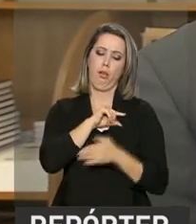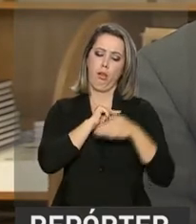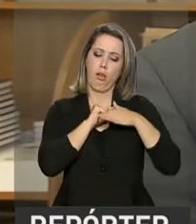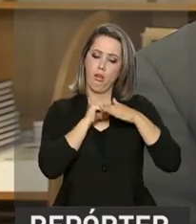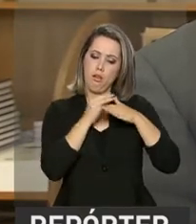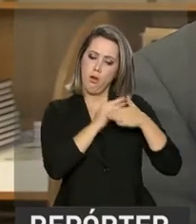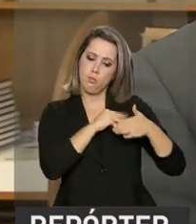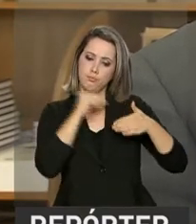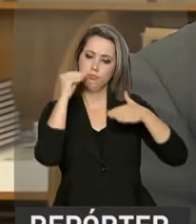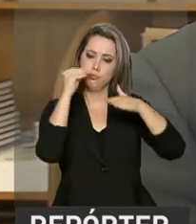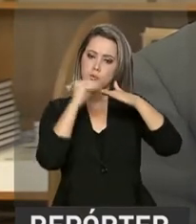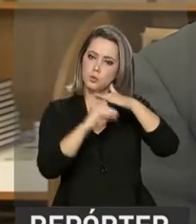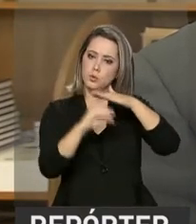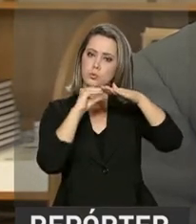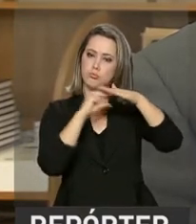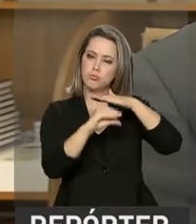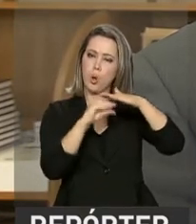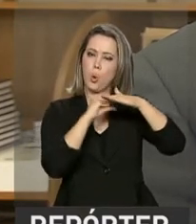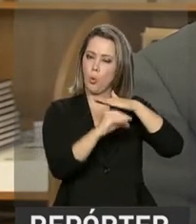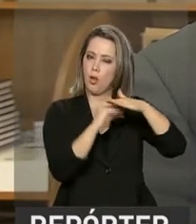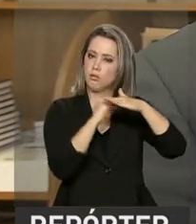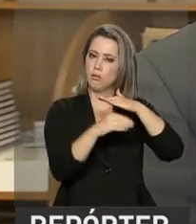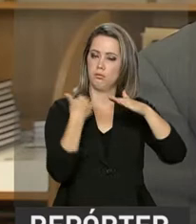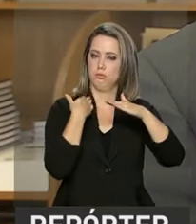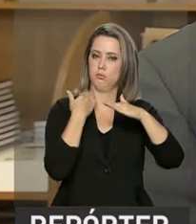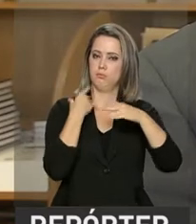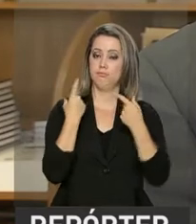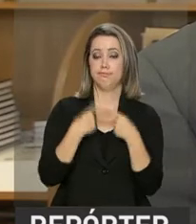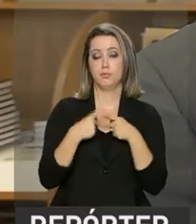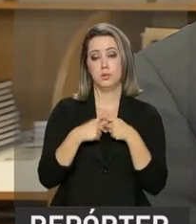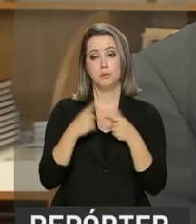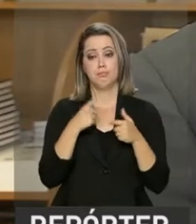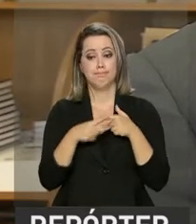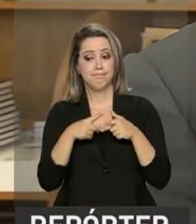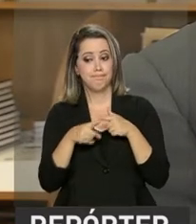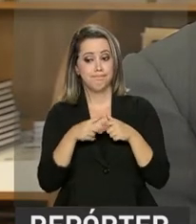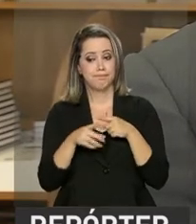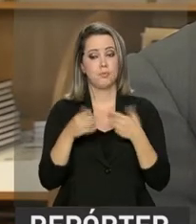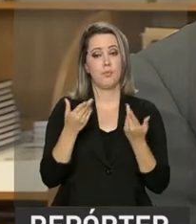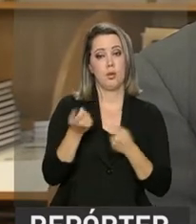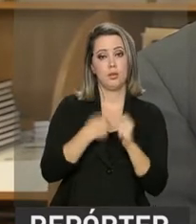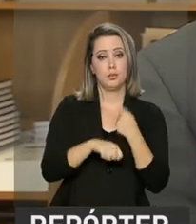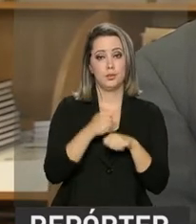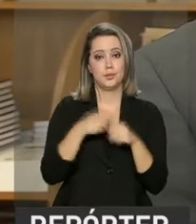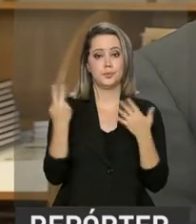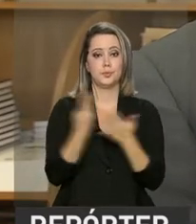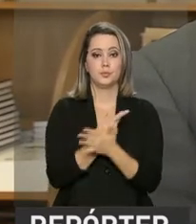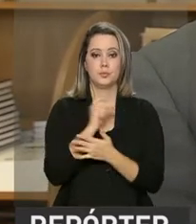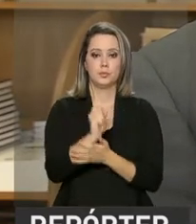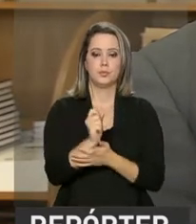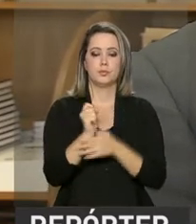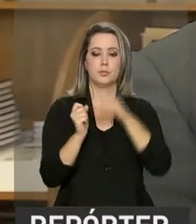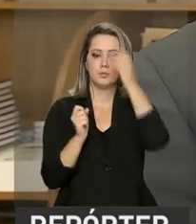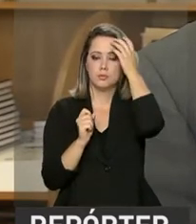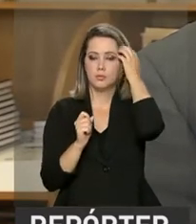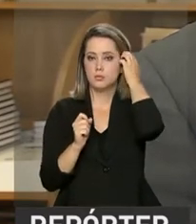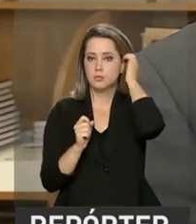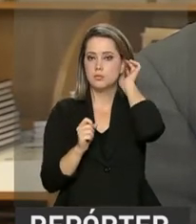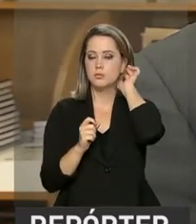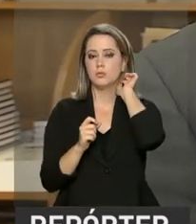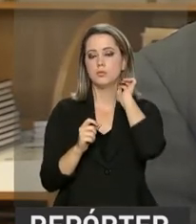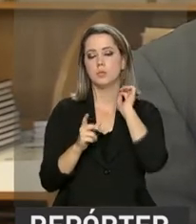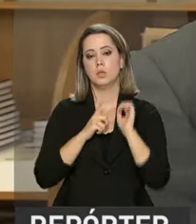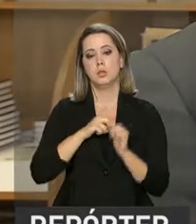às incertezas é que um período de crise econômica acaba acabar tendo então há um